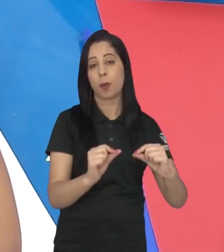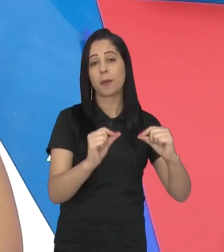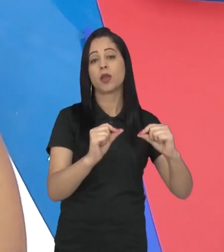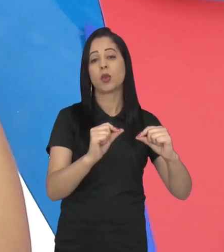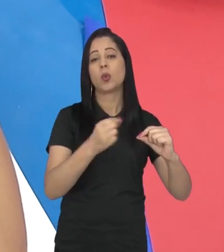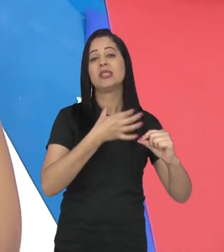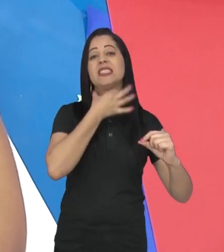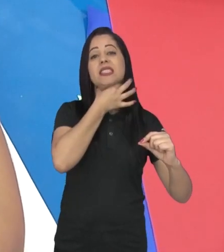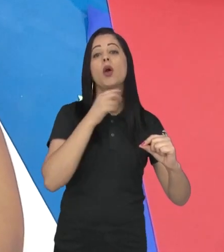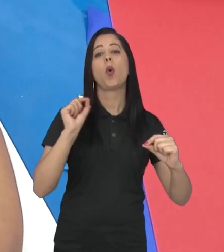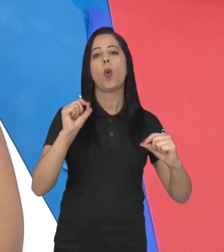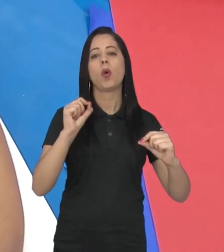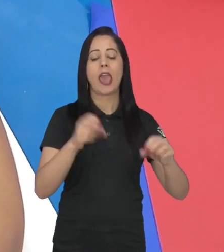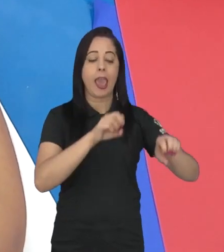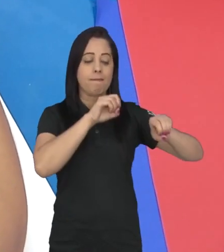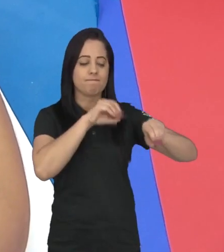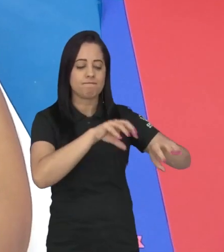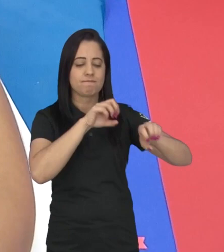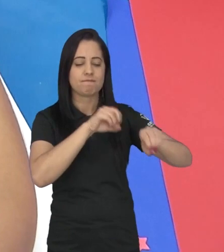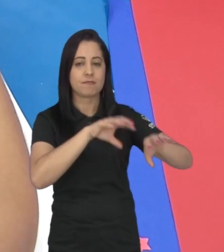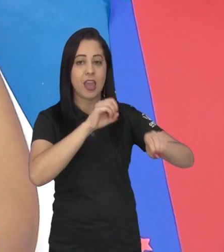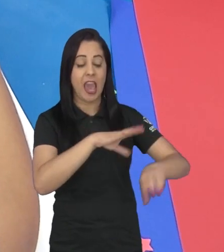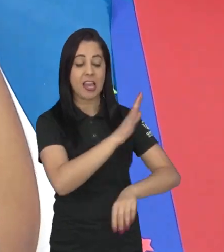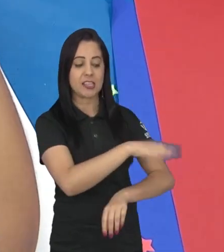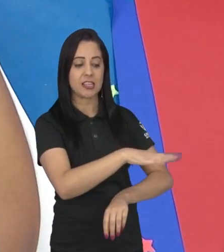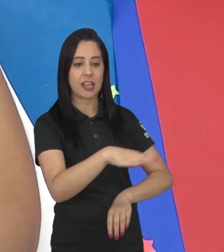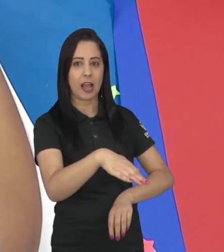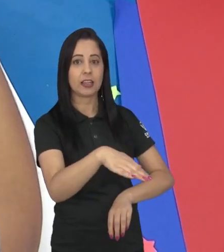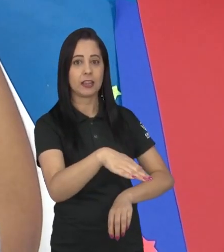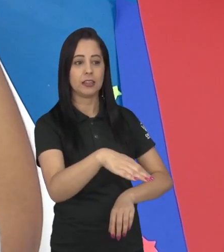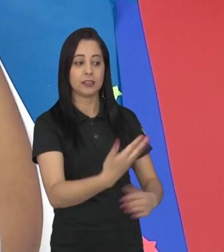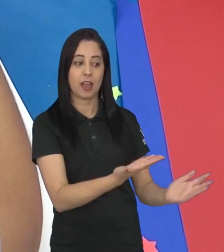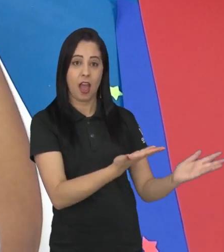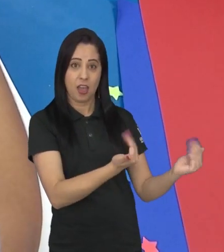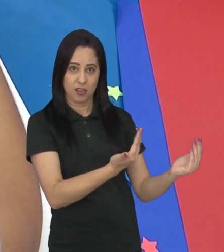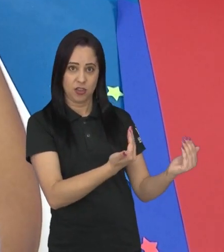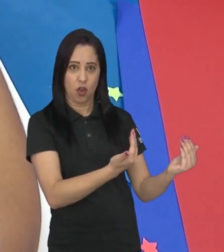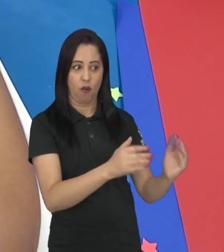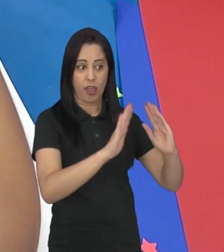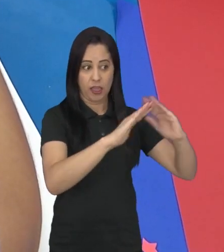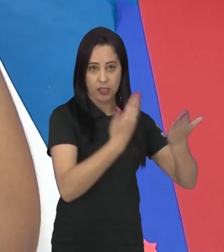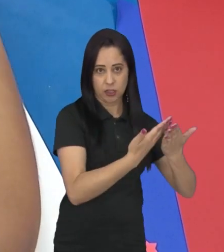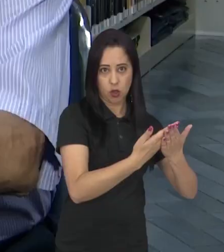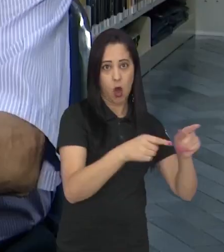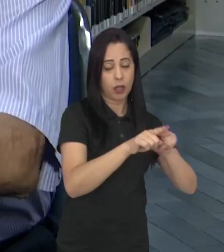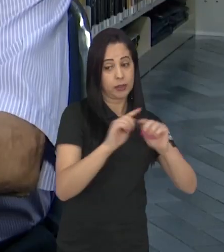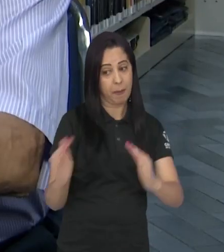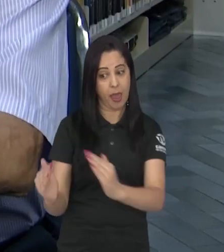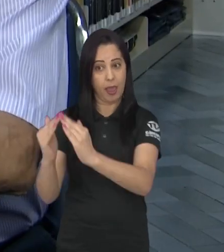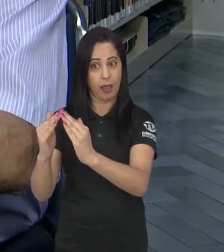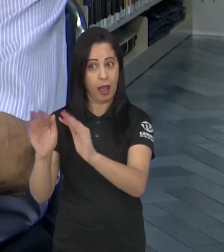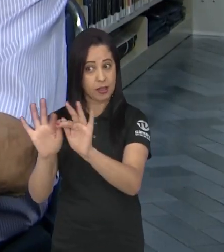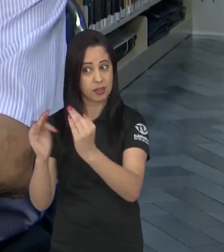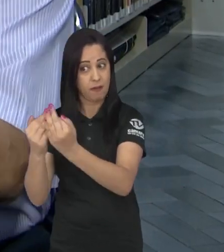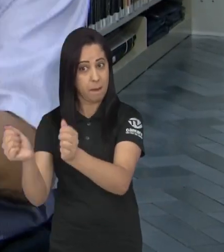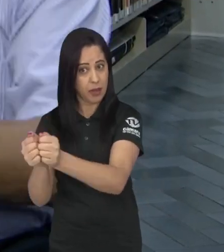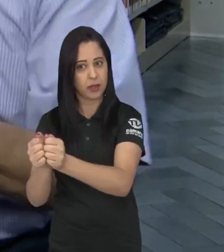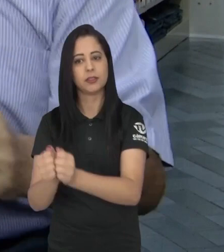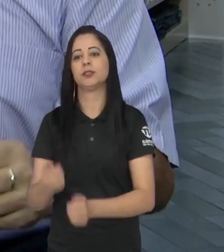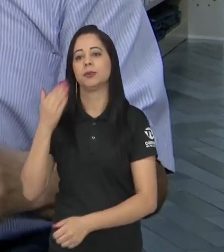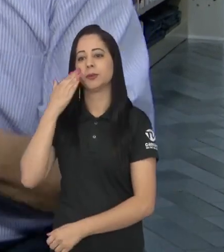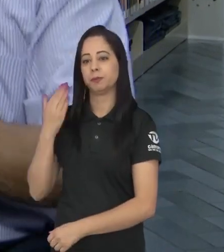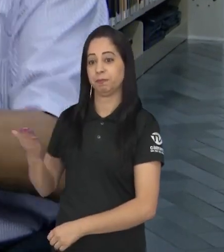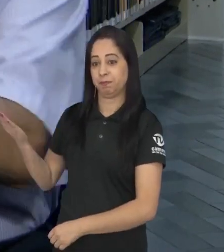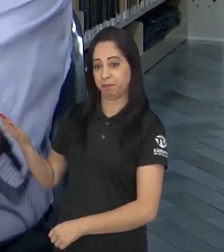seria investir na base, por meio da educação financeira, tanto em casa quanto nas escolas. Este economista acredita